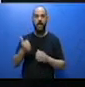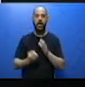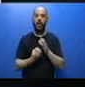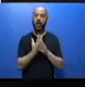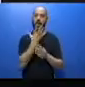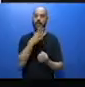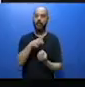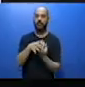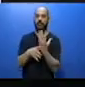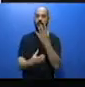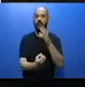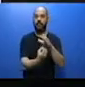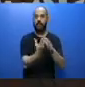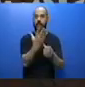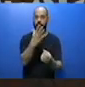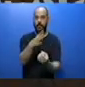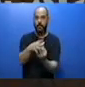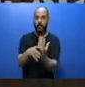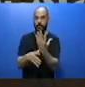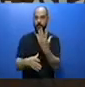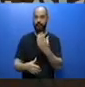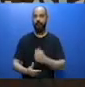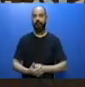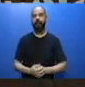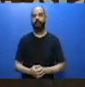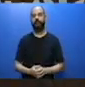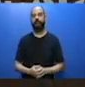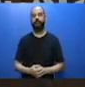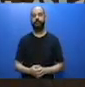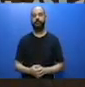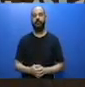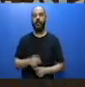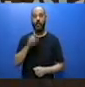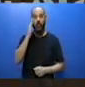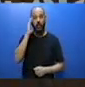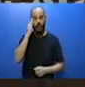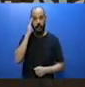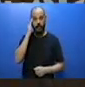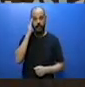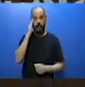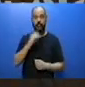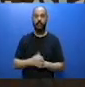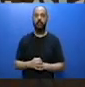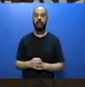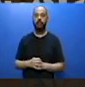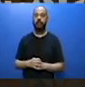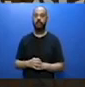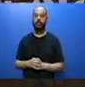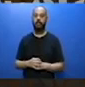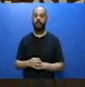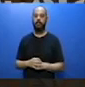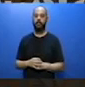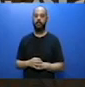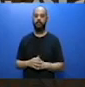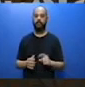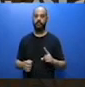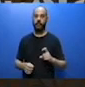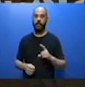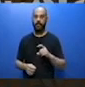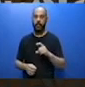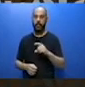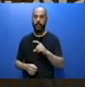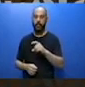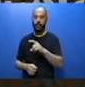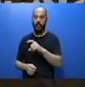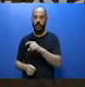produção dos alimentos. Vamos entender tudo isso. As minhocas, elas cavam pequenos túneis,